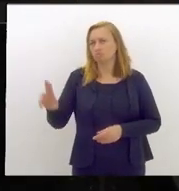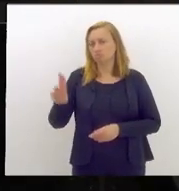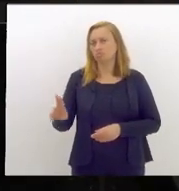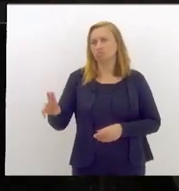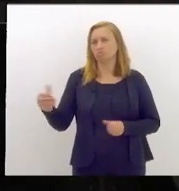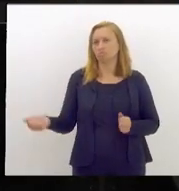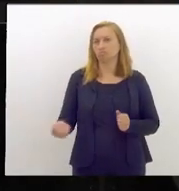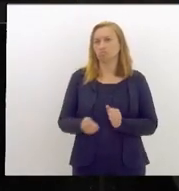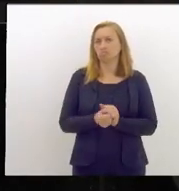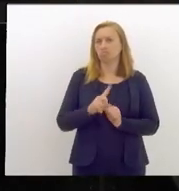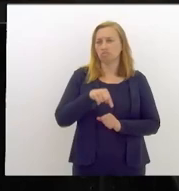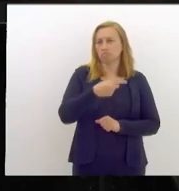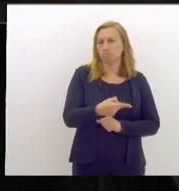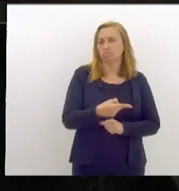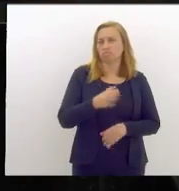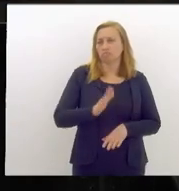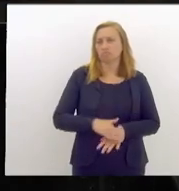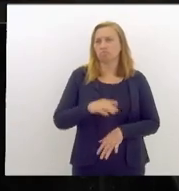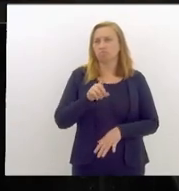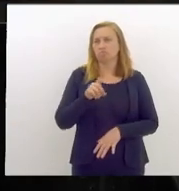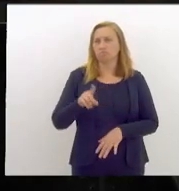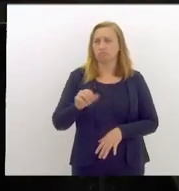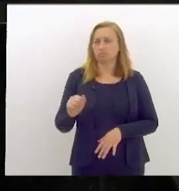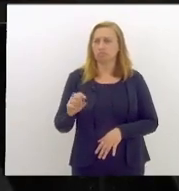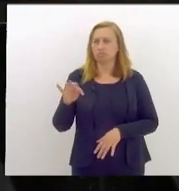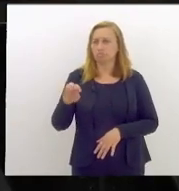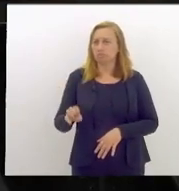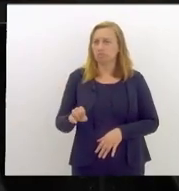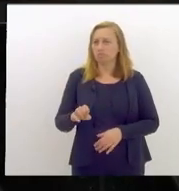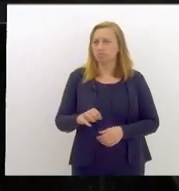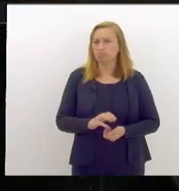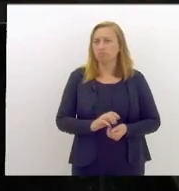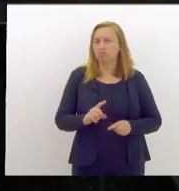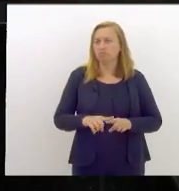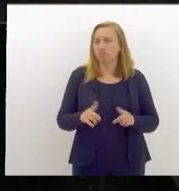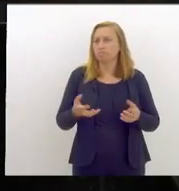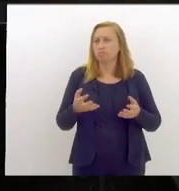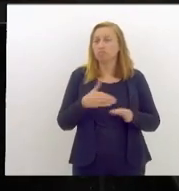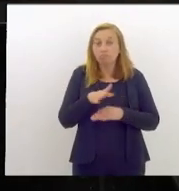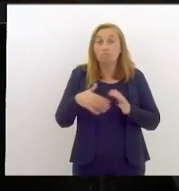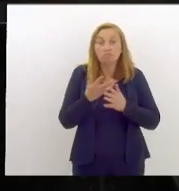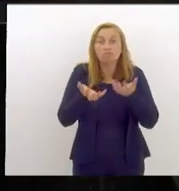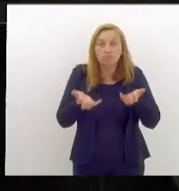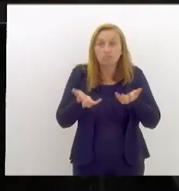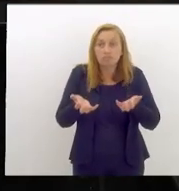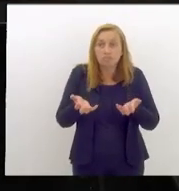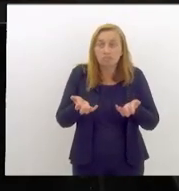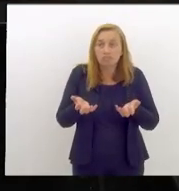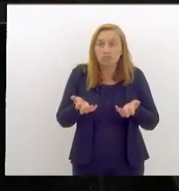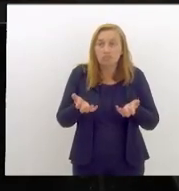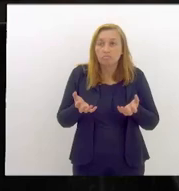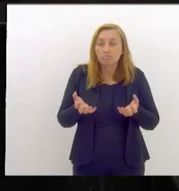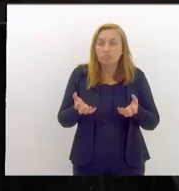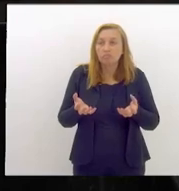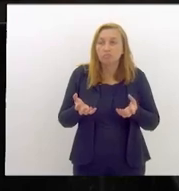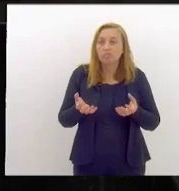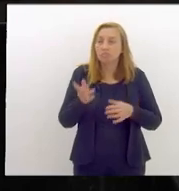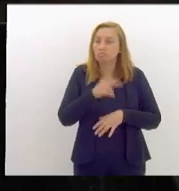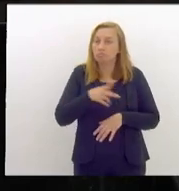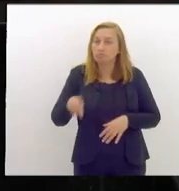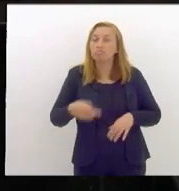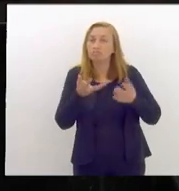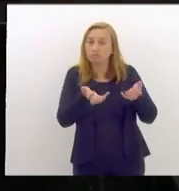mais na zona oeste mas a grande maioria queria o corpo docente queria